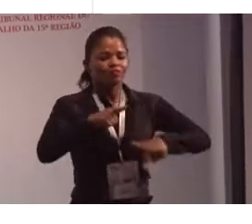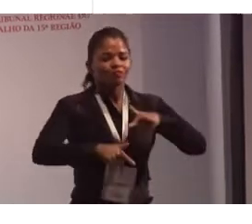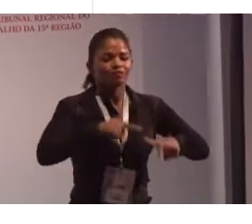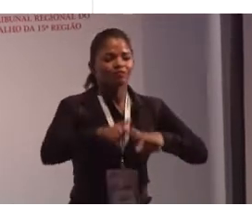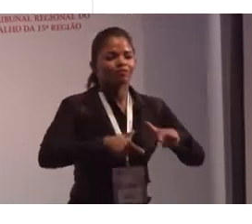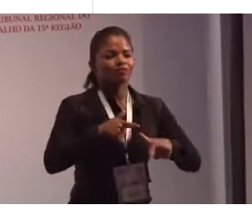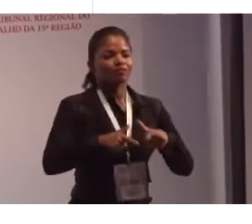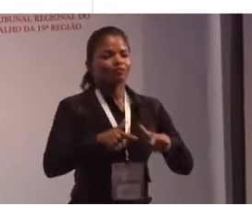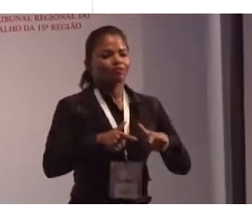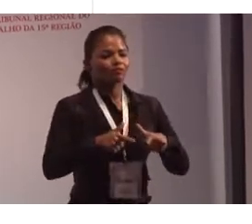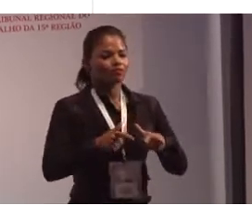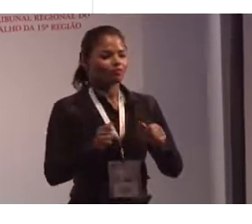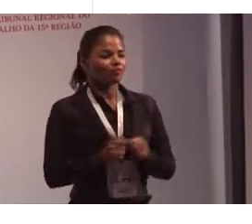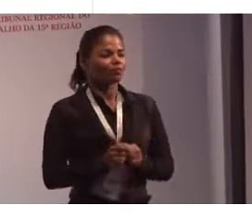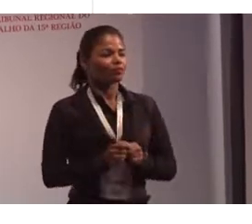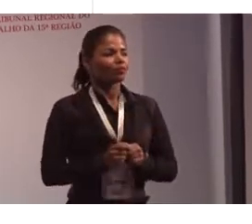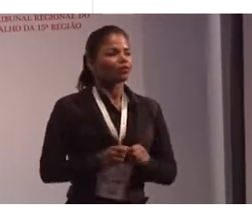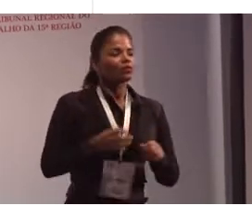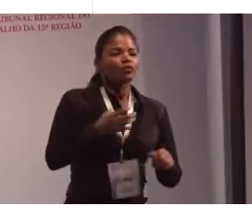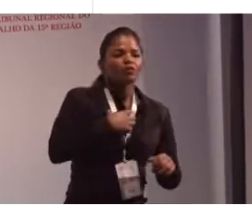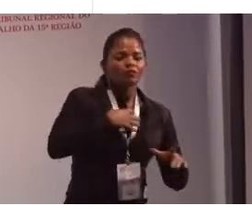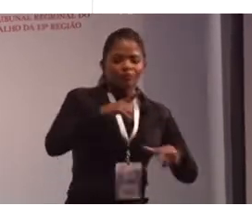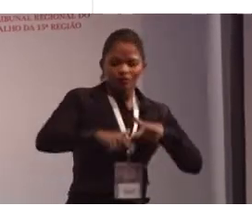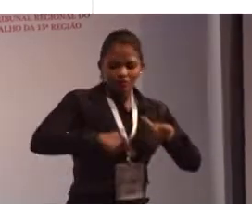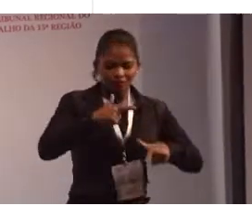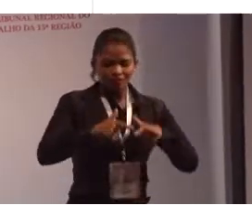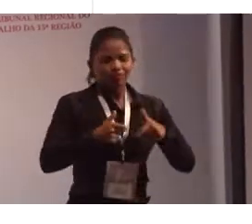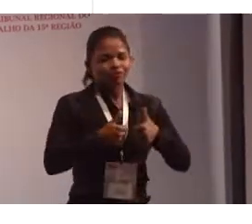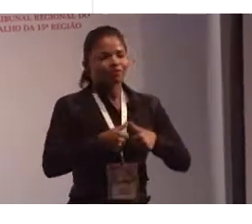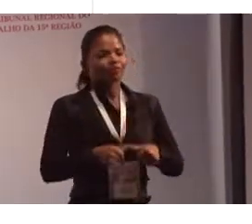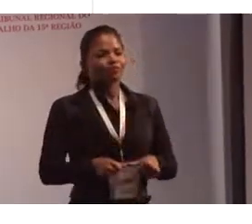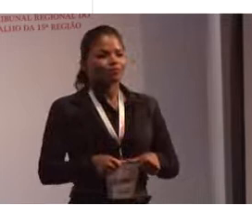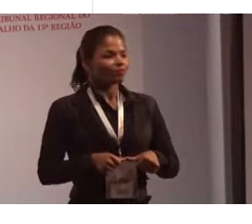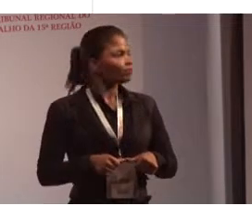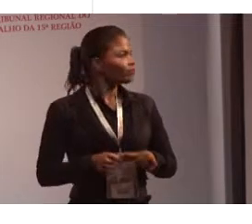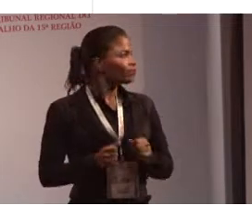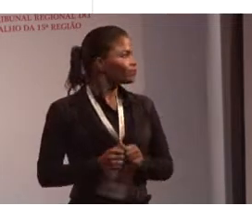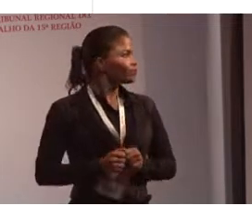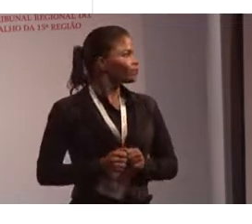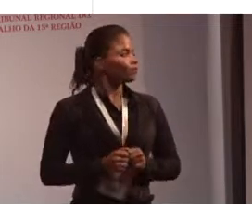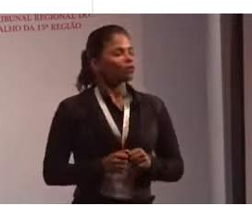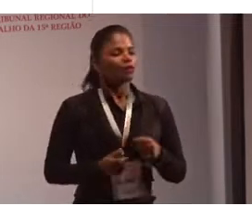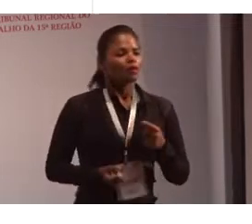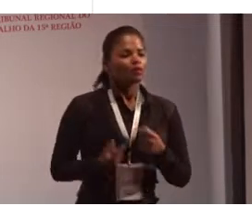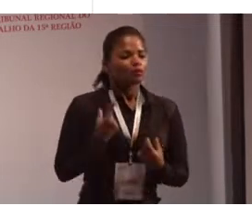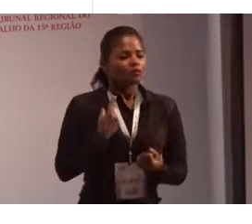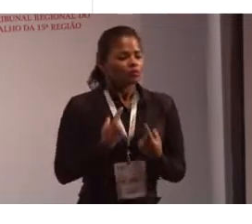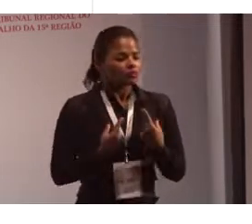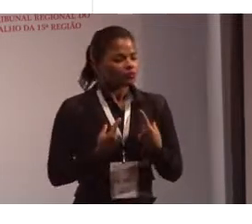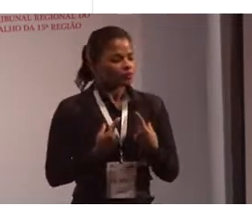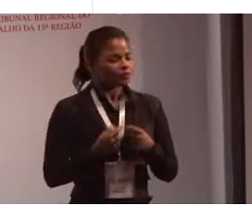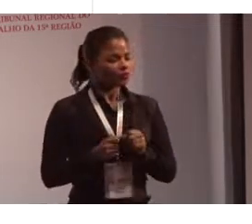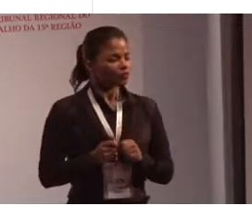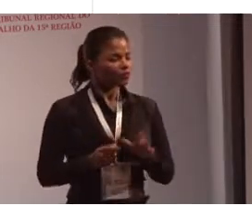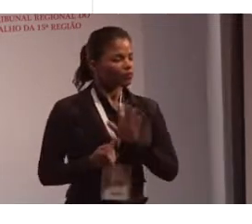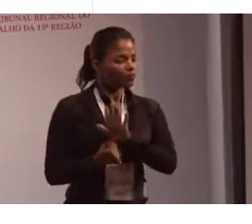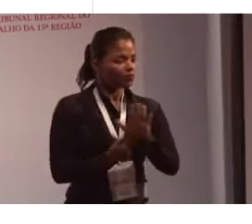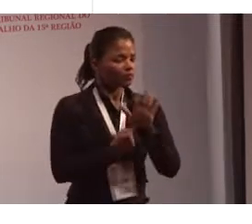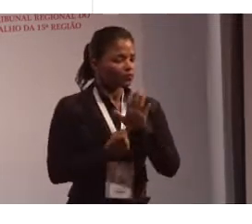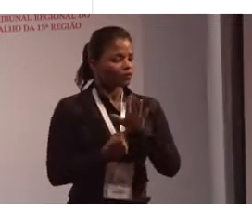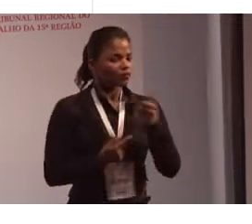Mas as características dos trabalhos que vão ficar. Então, eles calculam, né, na OCDE, que cerca